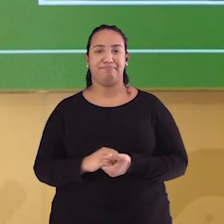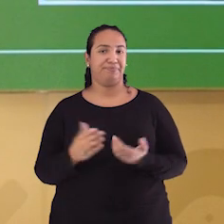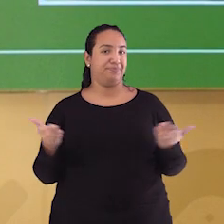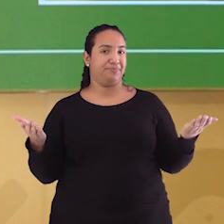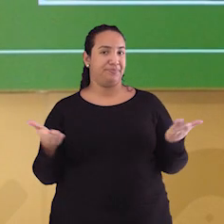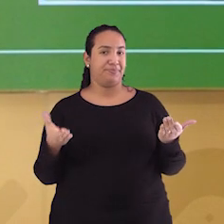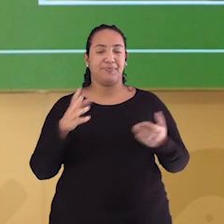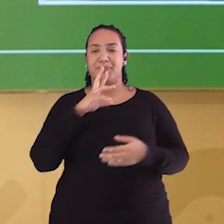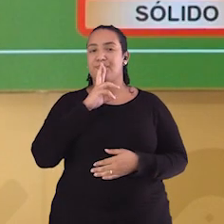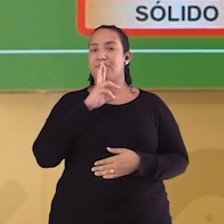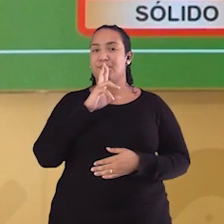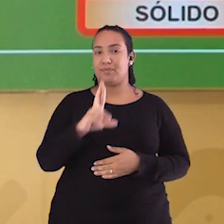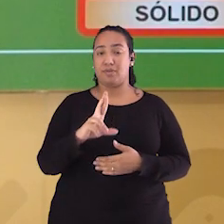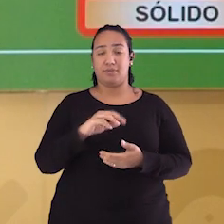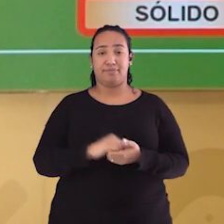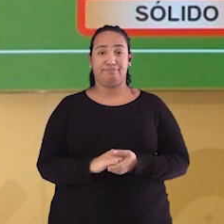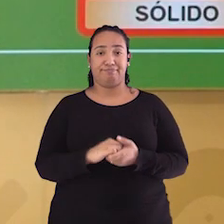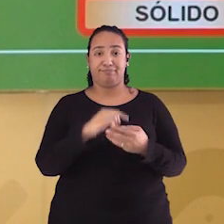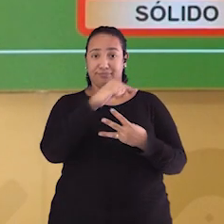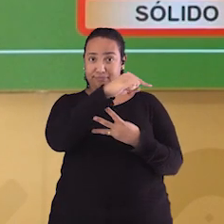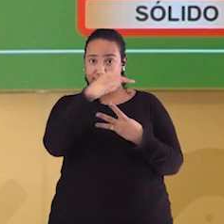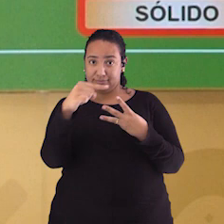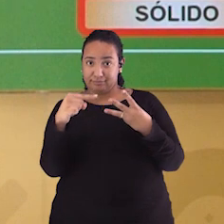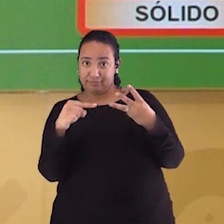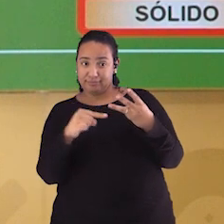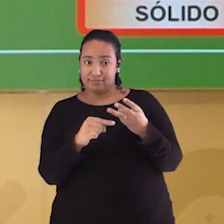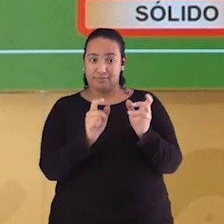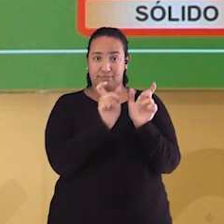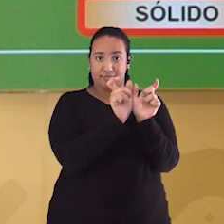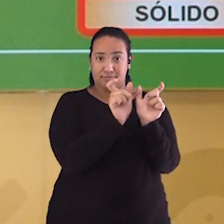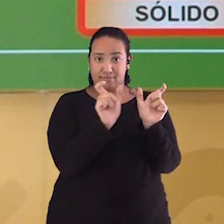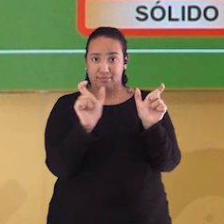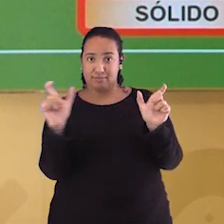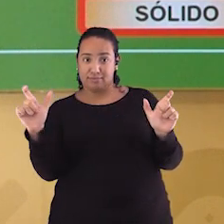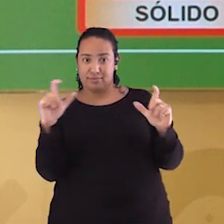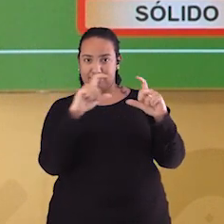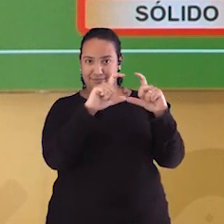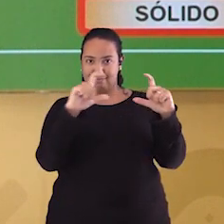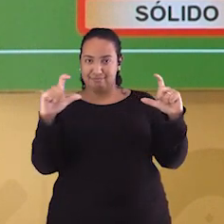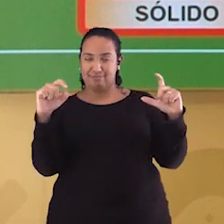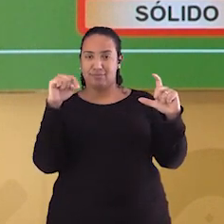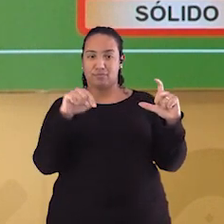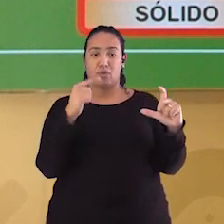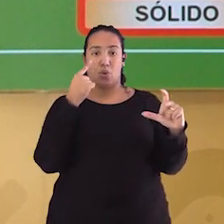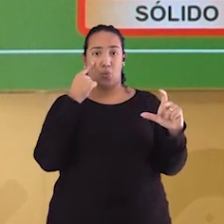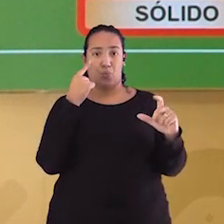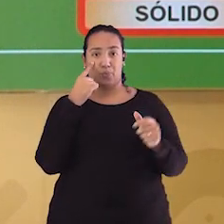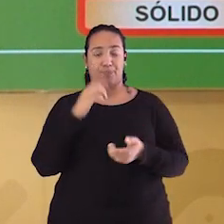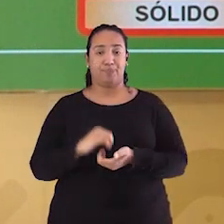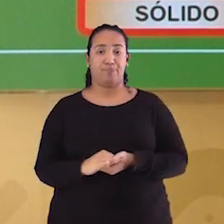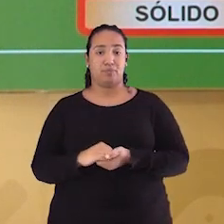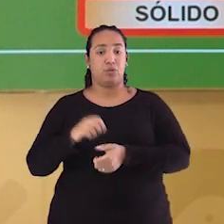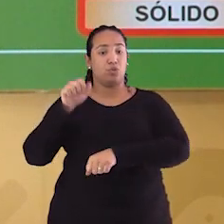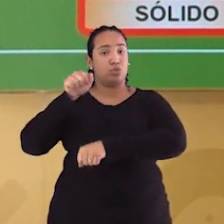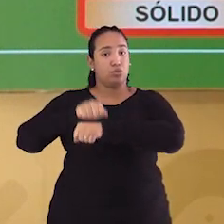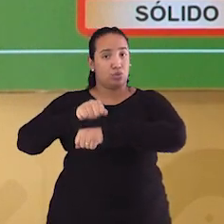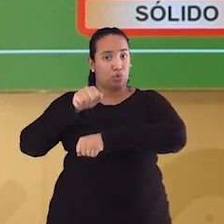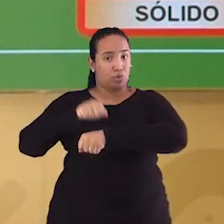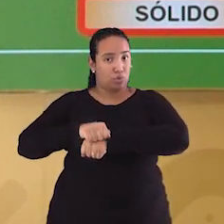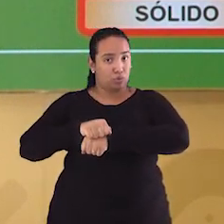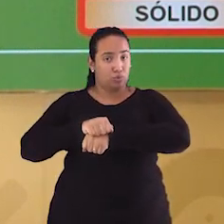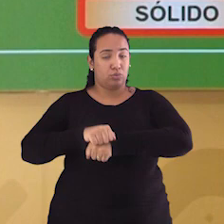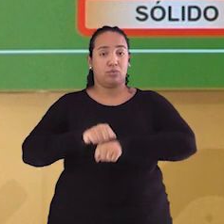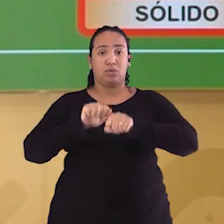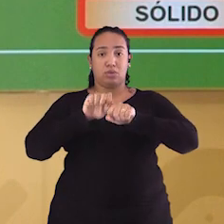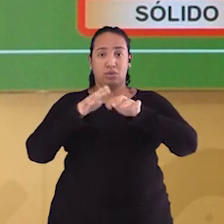Vamos para a correção. Os 3 estados físicos representados aqui na imagem são o seguinte. São o